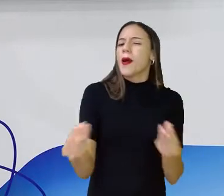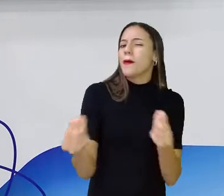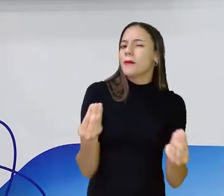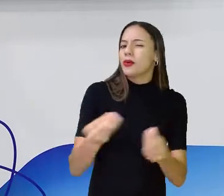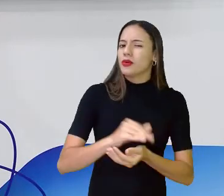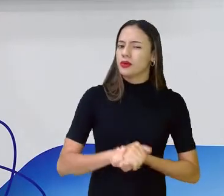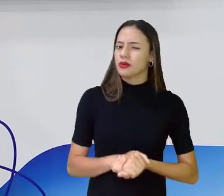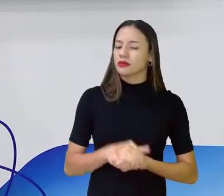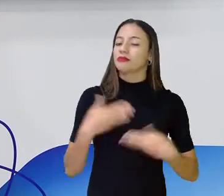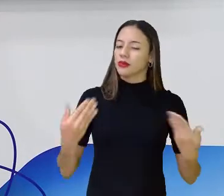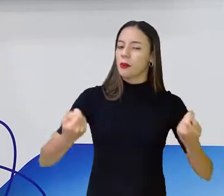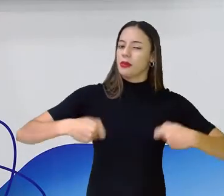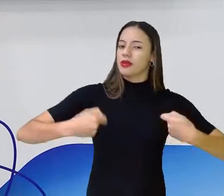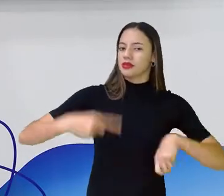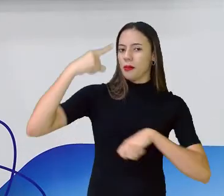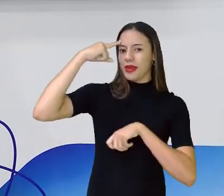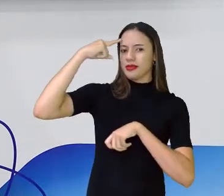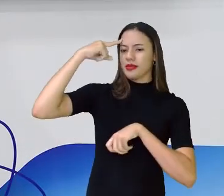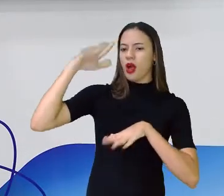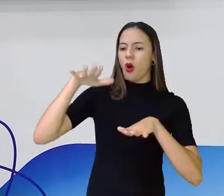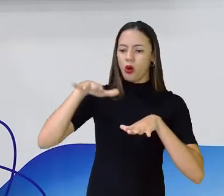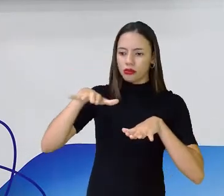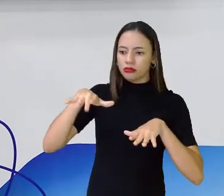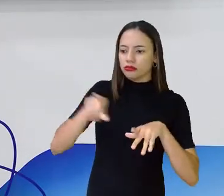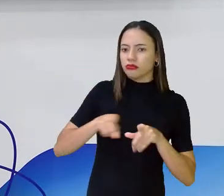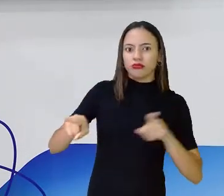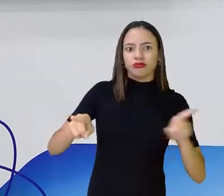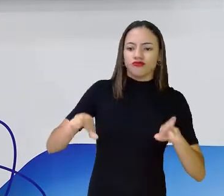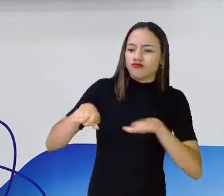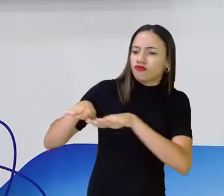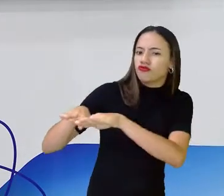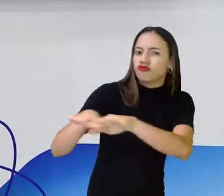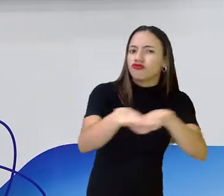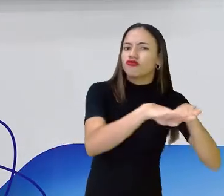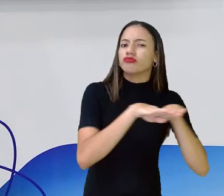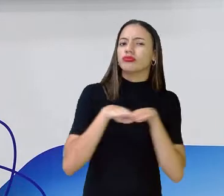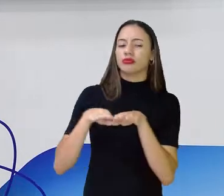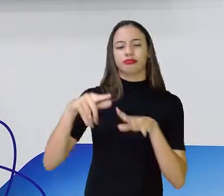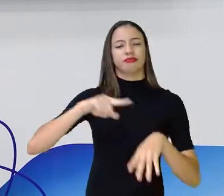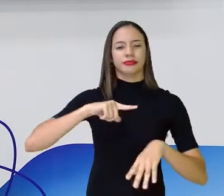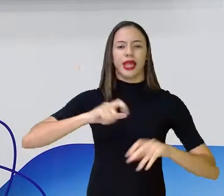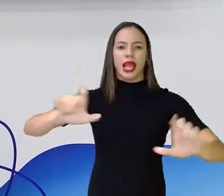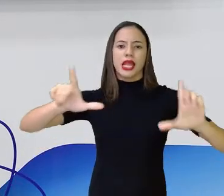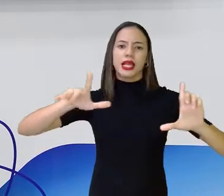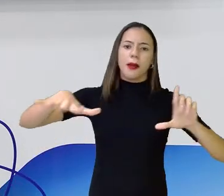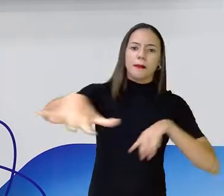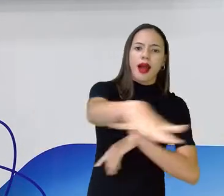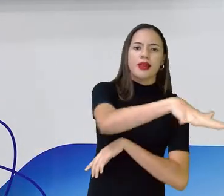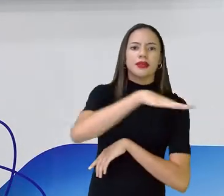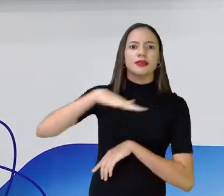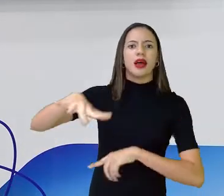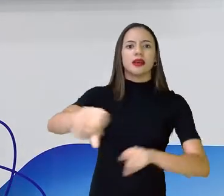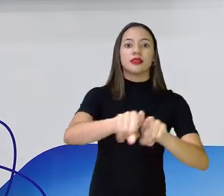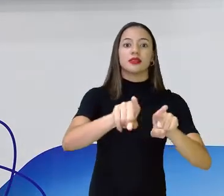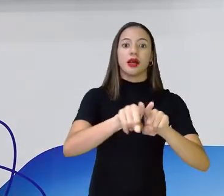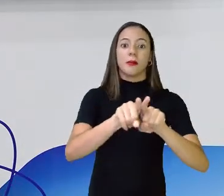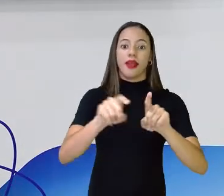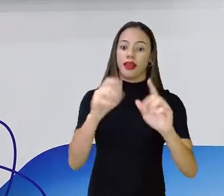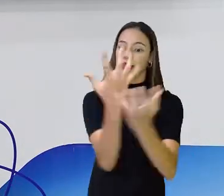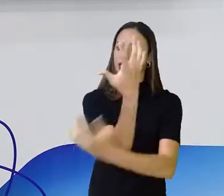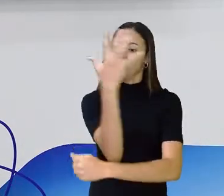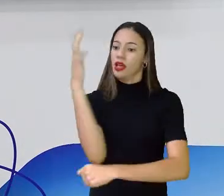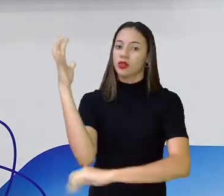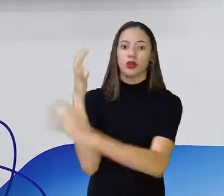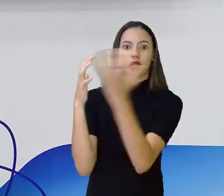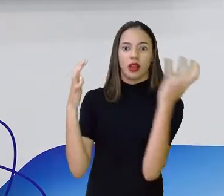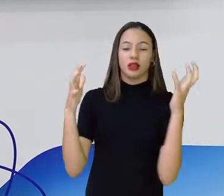essa harmonia ela é necessária. Então nós temos paisagens, nós temos a natureza e o solo também a importância onde